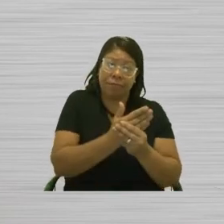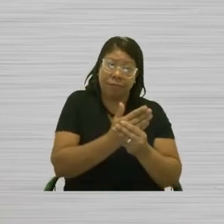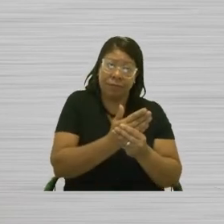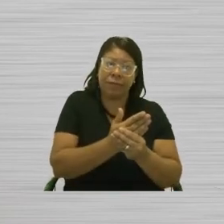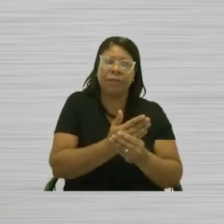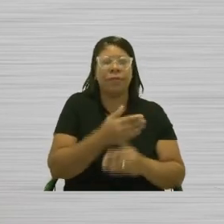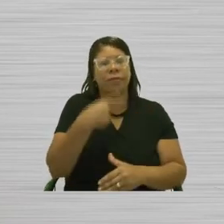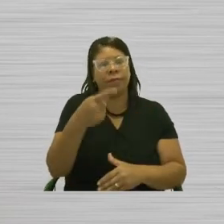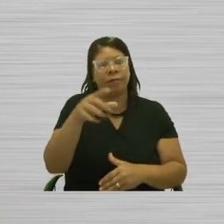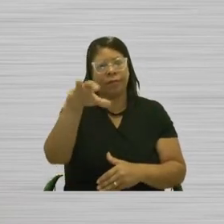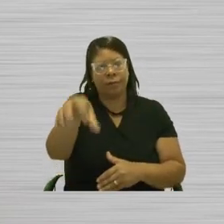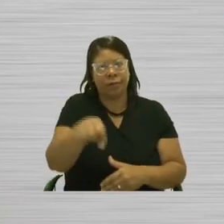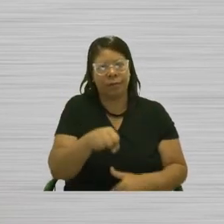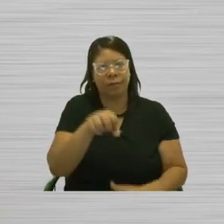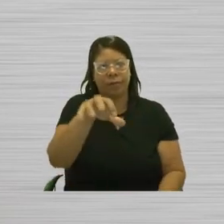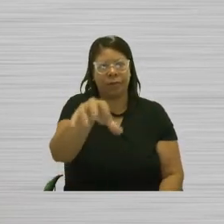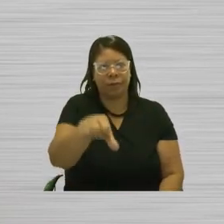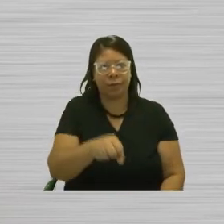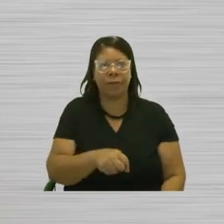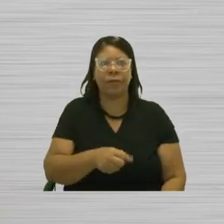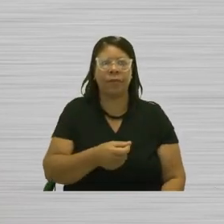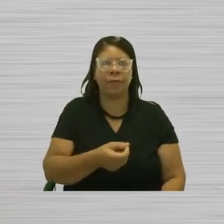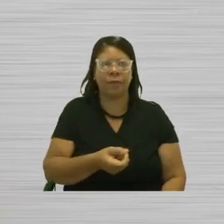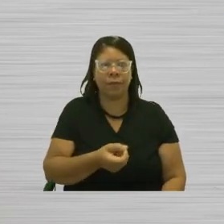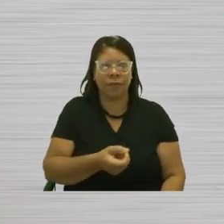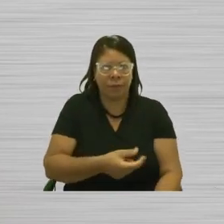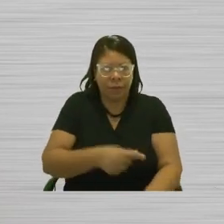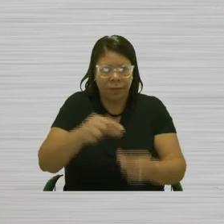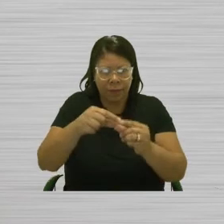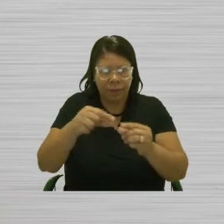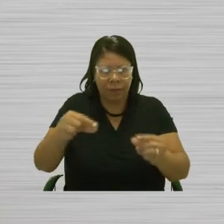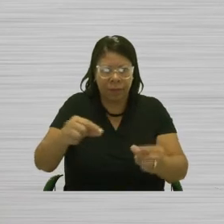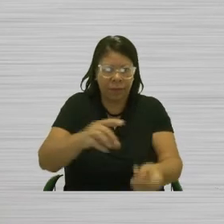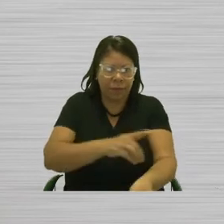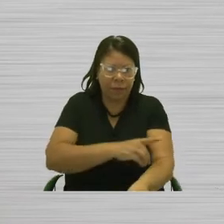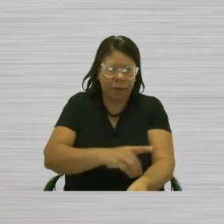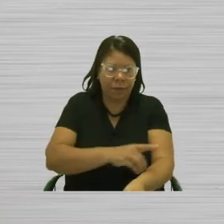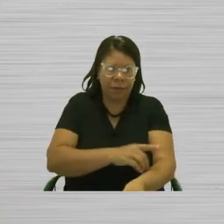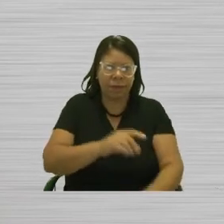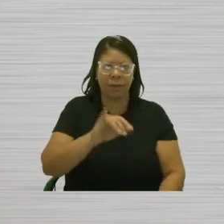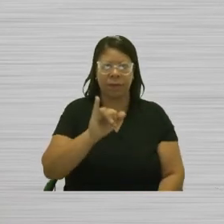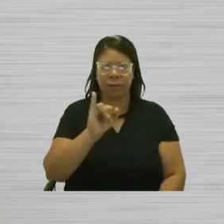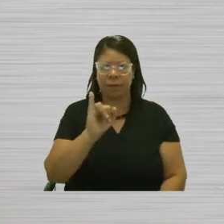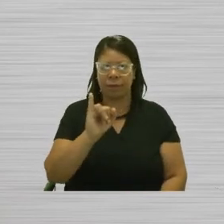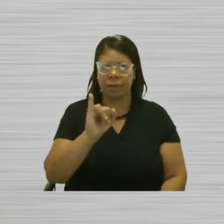de insulina, que deu um custo no quadrimestre de R$